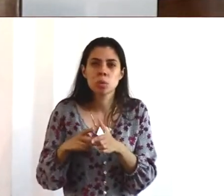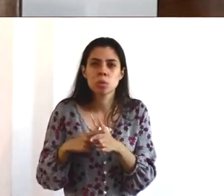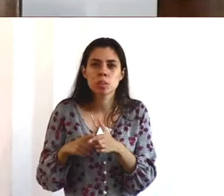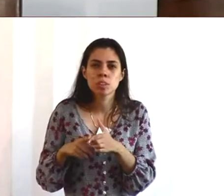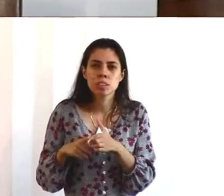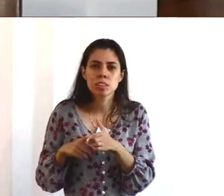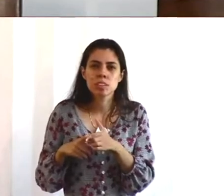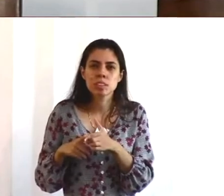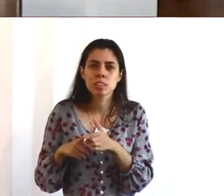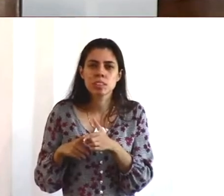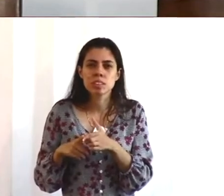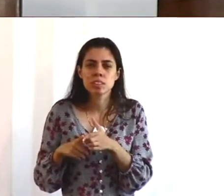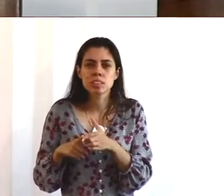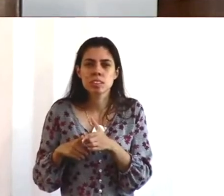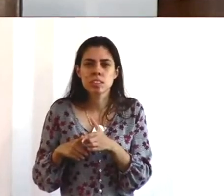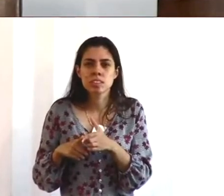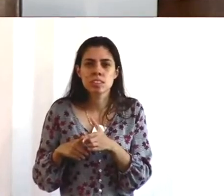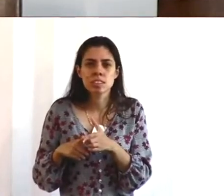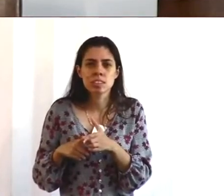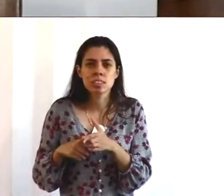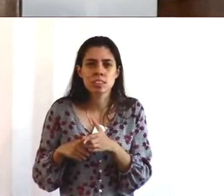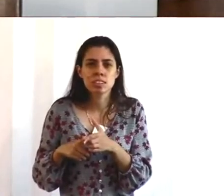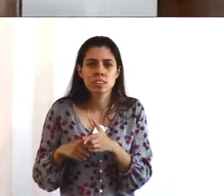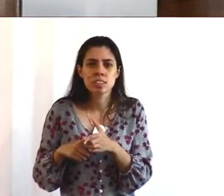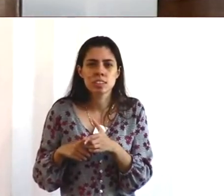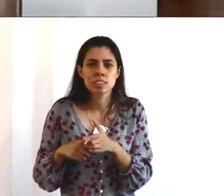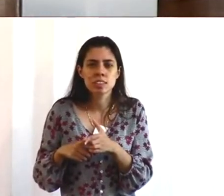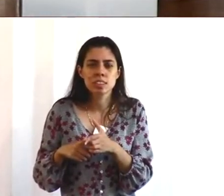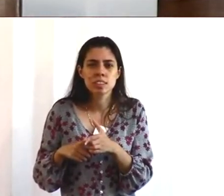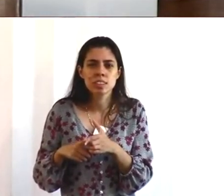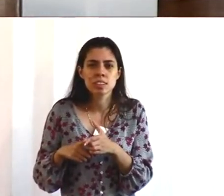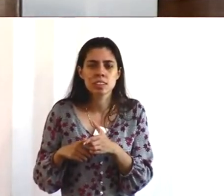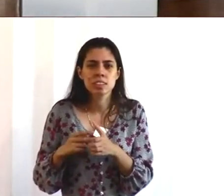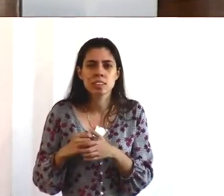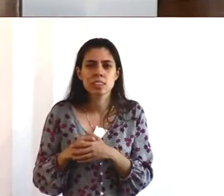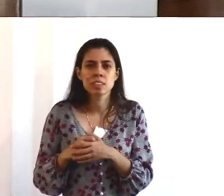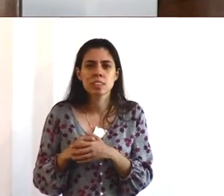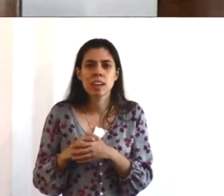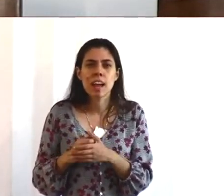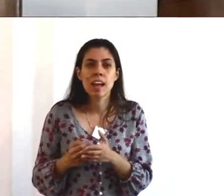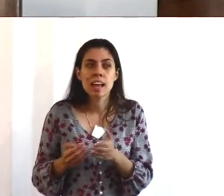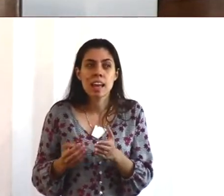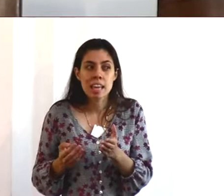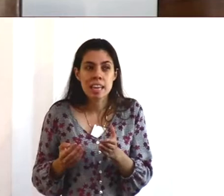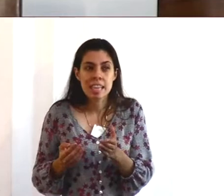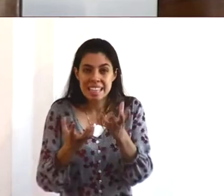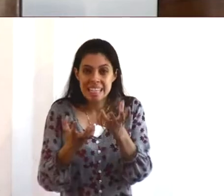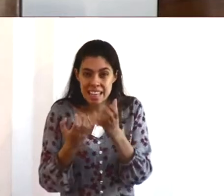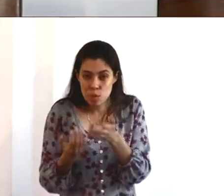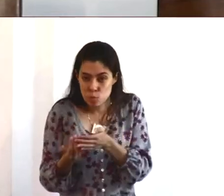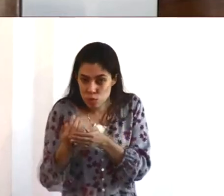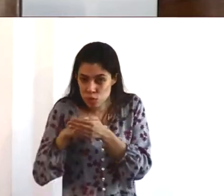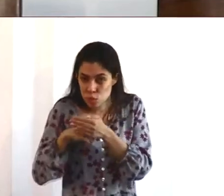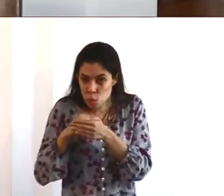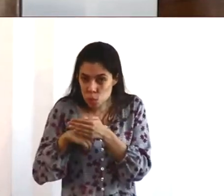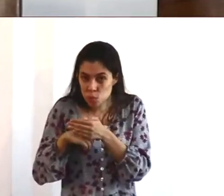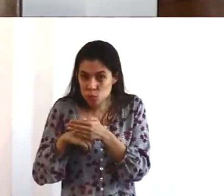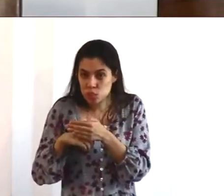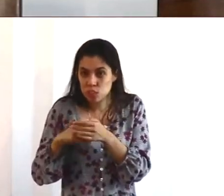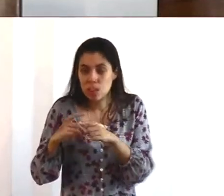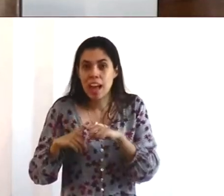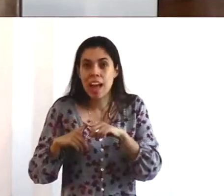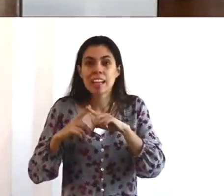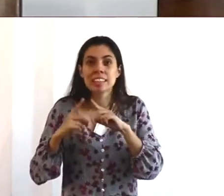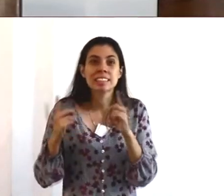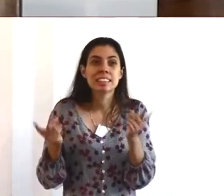queremos permanecer nesse abrigo até que o problema que veio contra mim possa ser resolvido. Nós não queremos levantar e